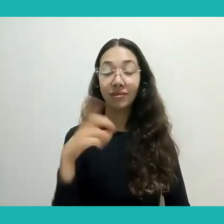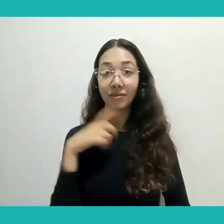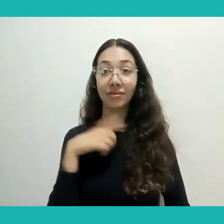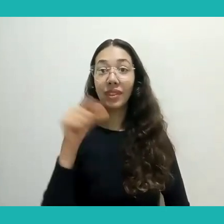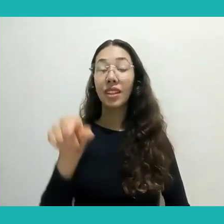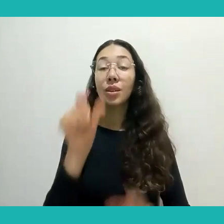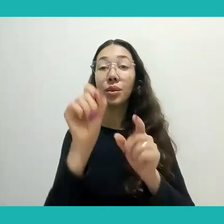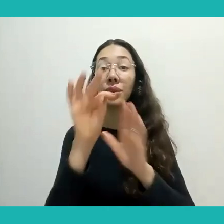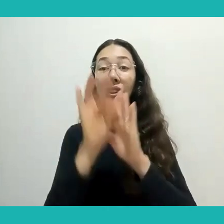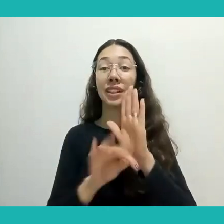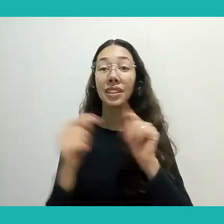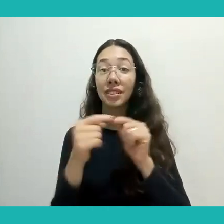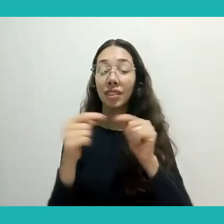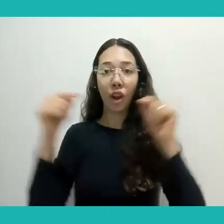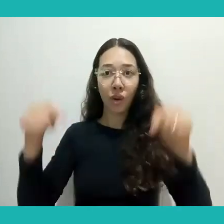redação atual, né,